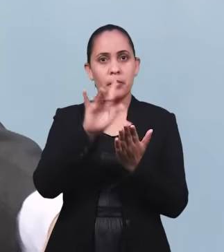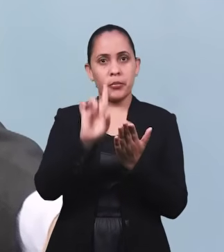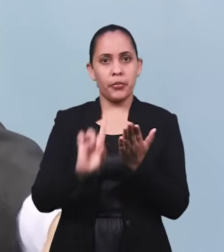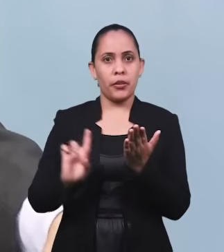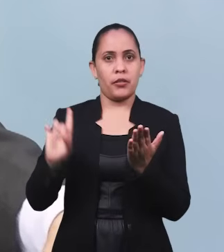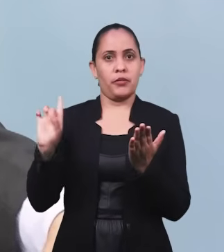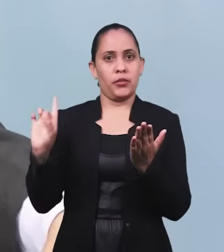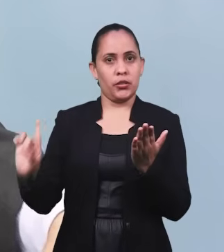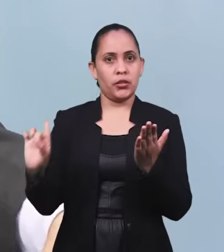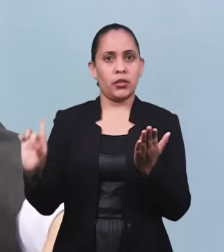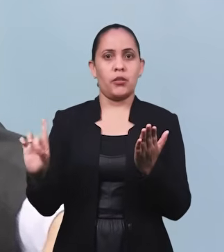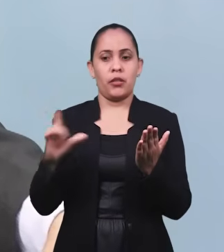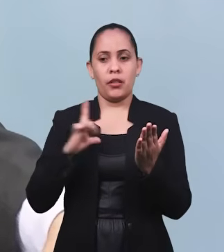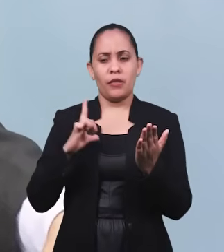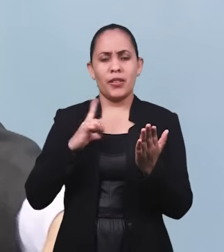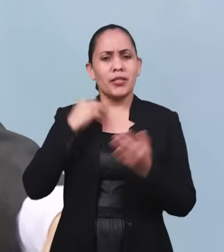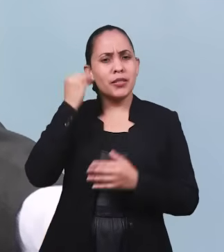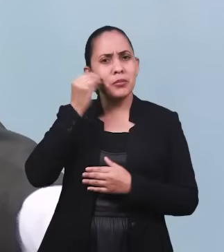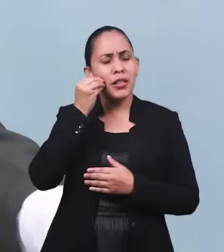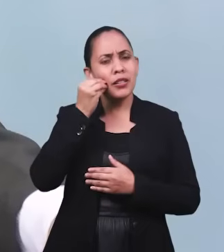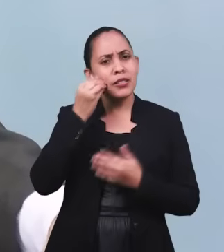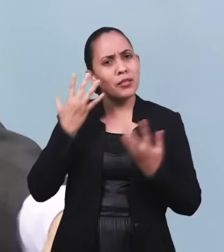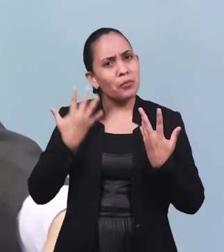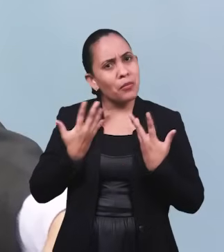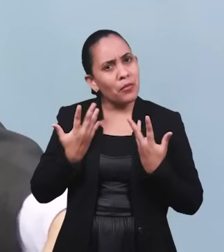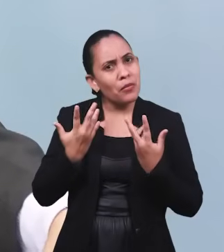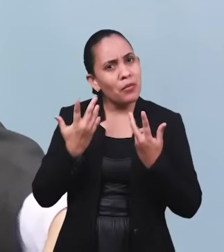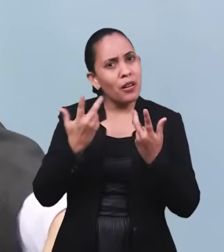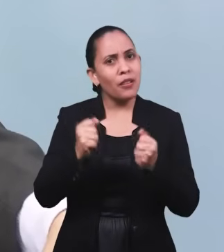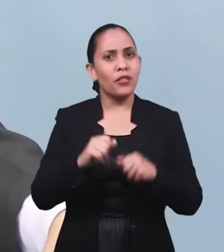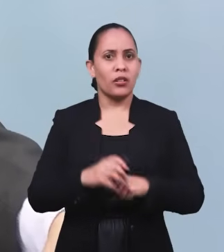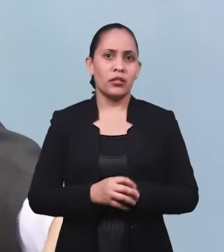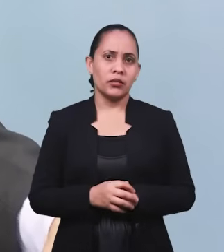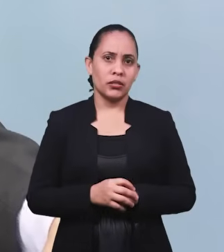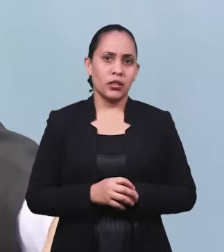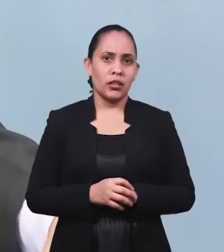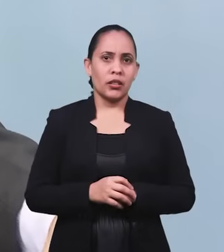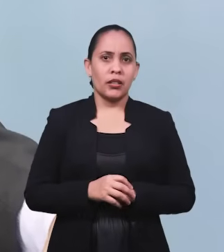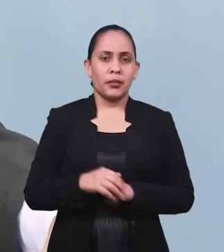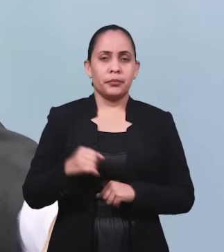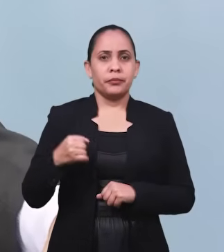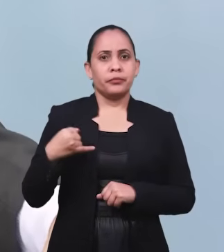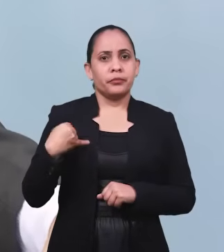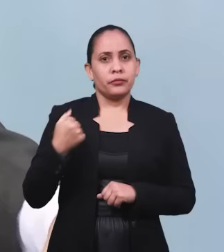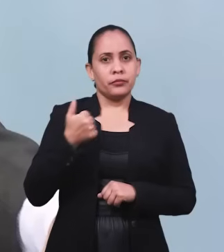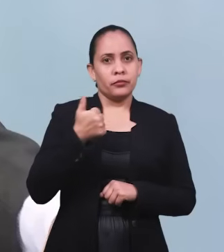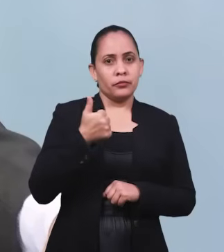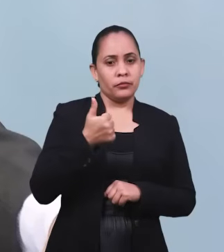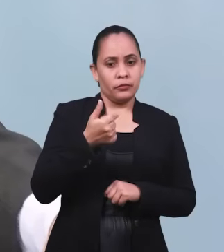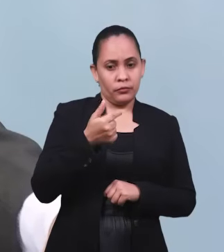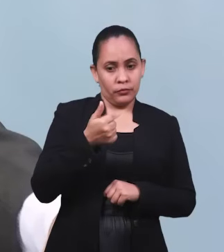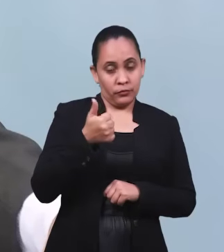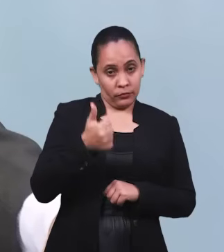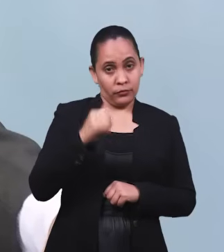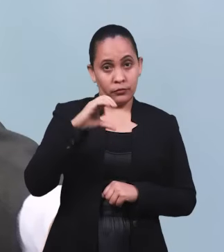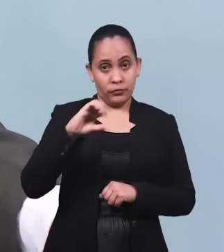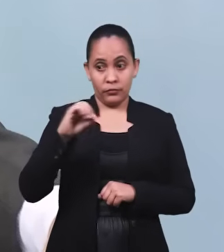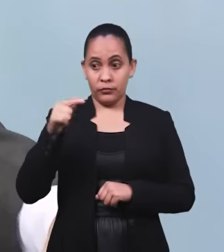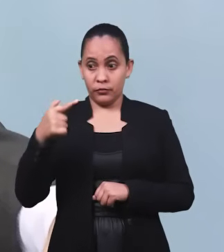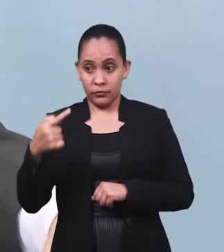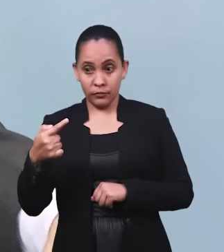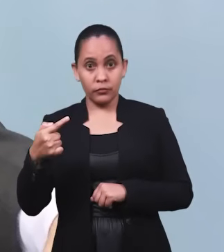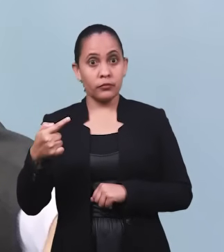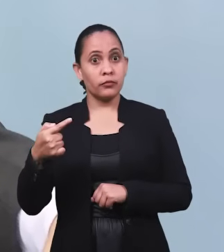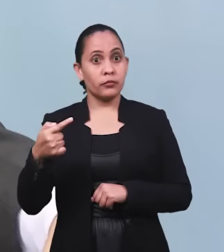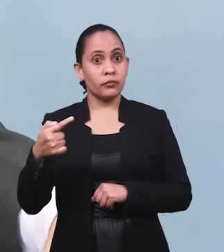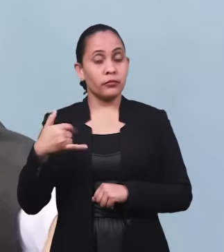Senhor, alcançou experiências maravilhosas. Depois, com 107 anos, partiu para o Senhor. Então vejam que a